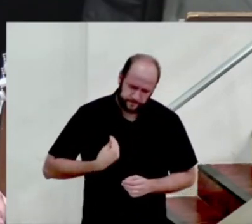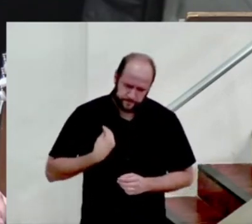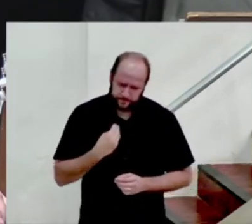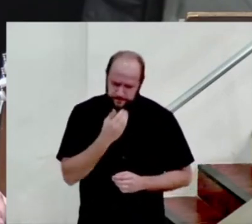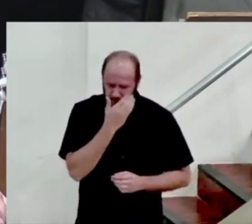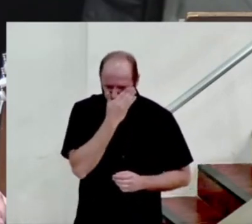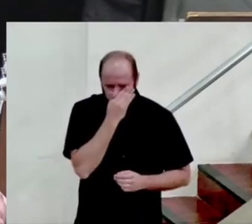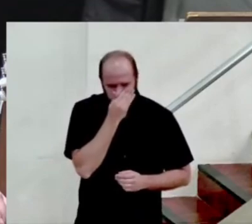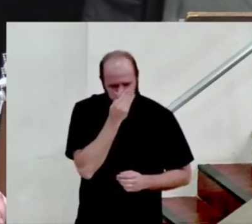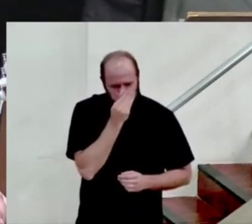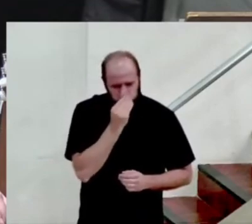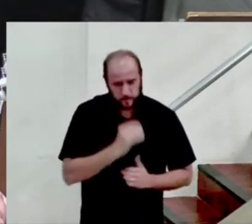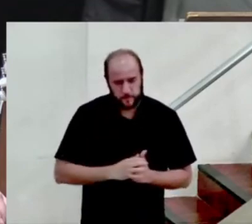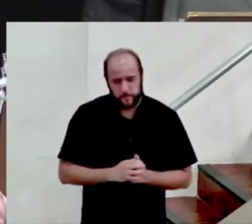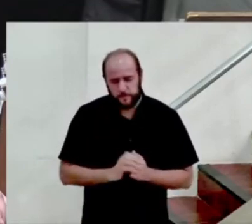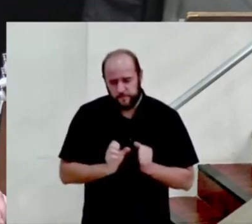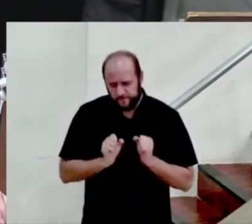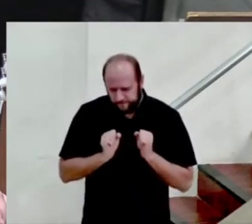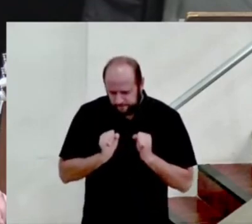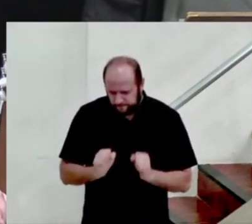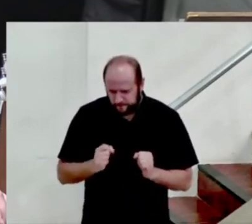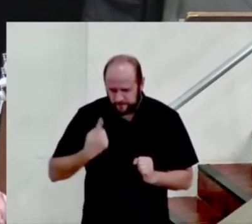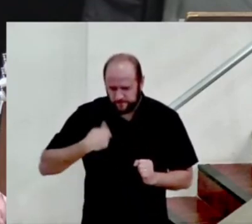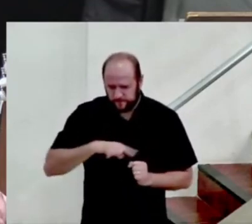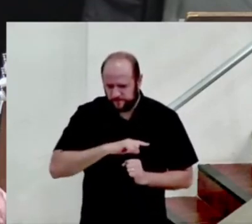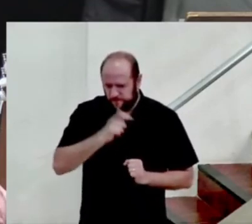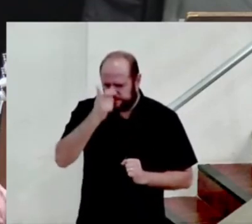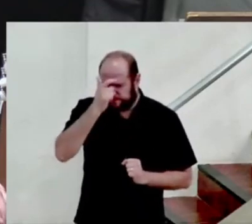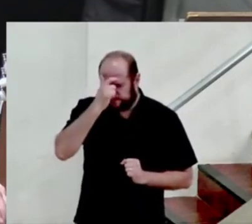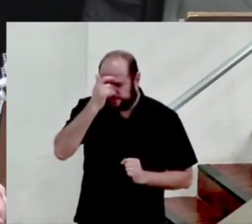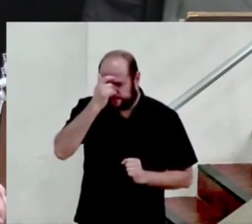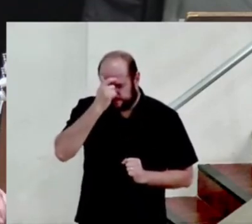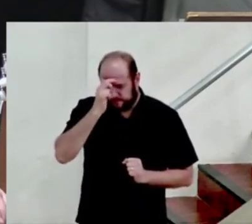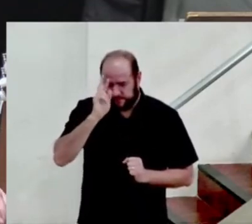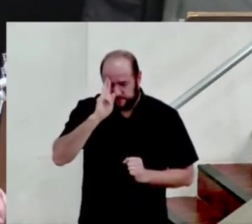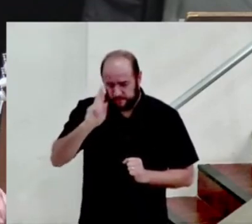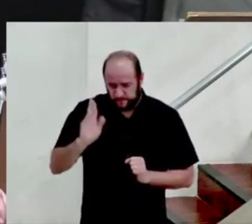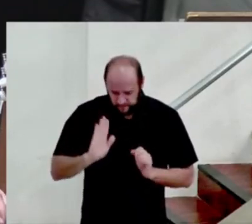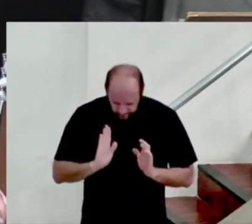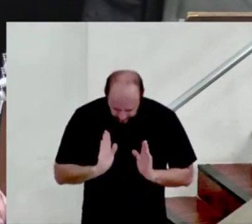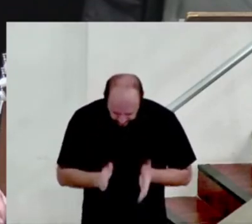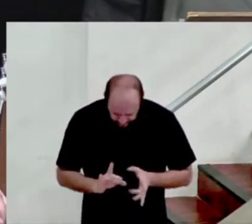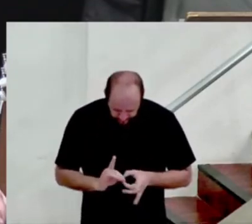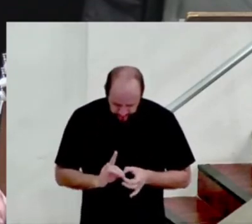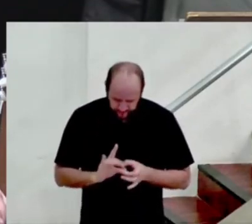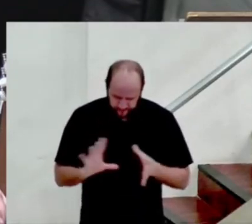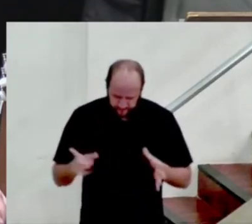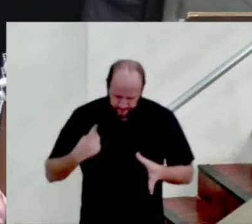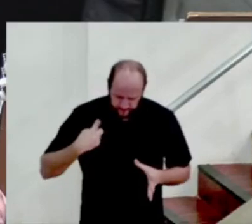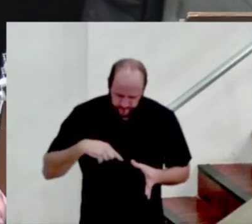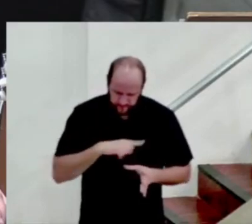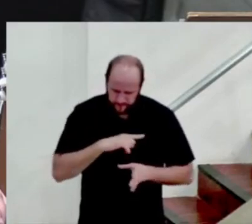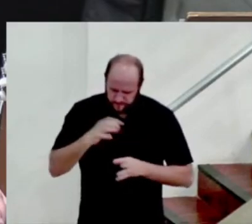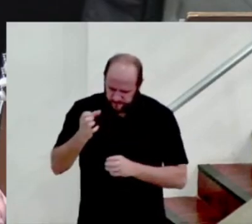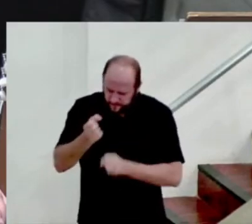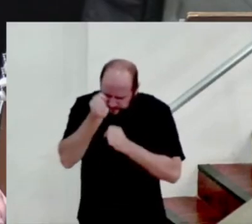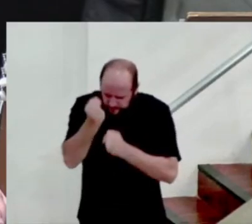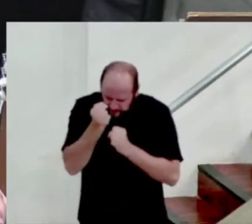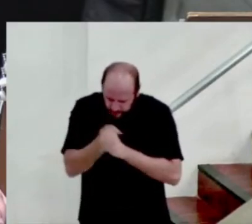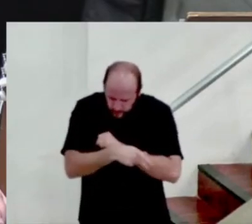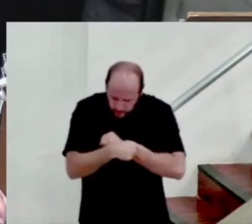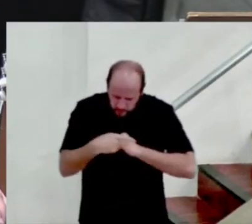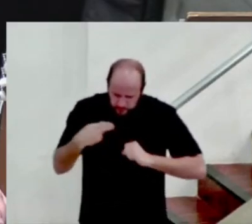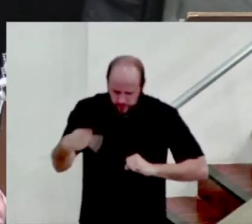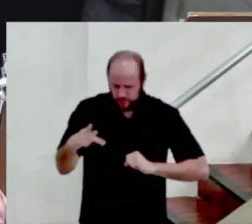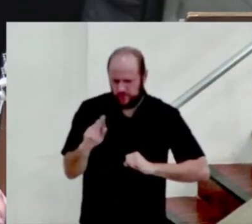que possibilite que nossas mentes, como o Senhor já possibilitou, se apeguem ao que é puro, que o